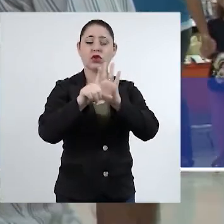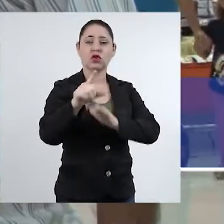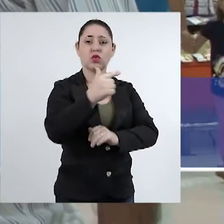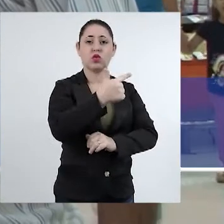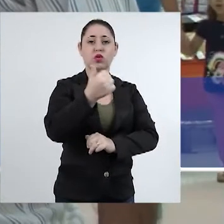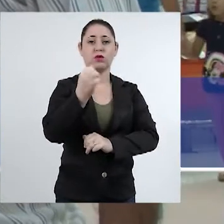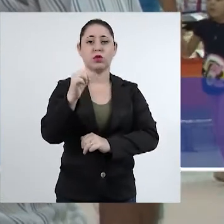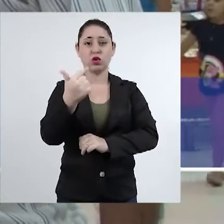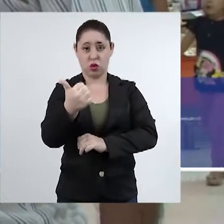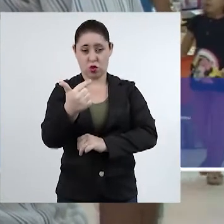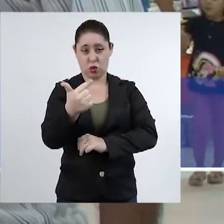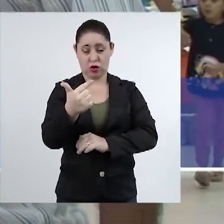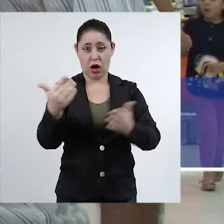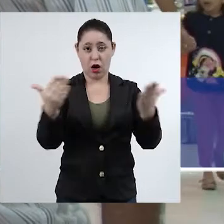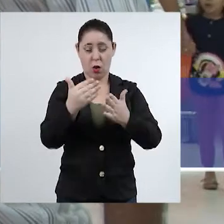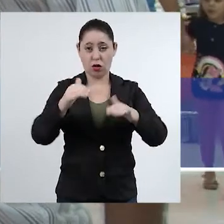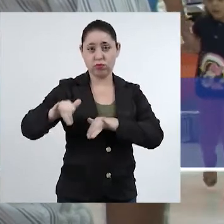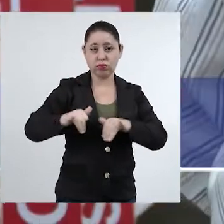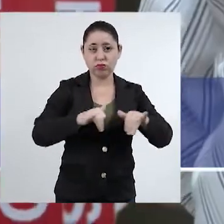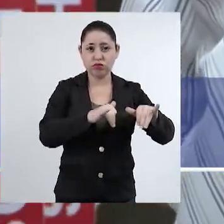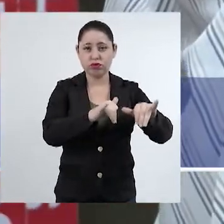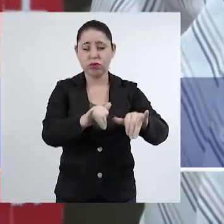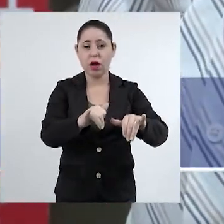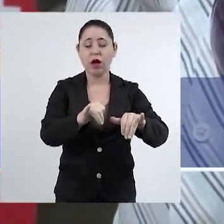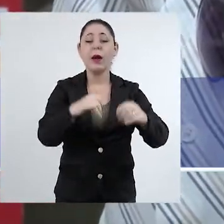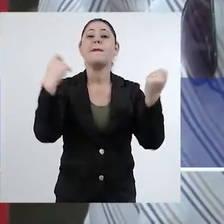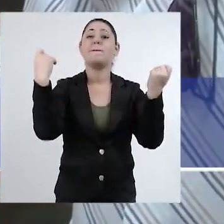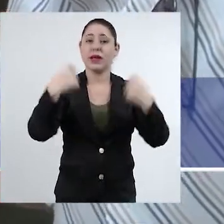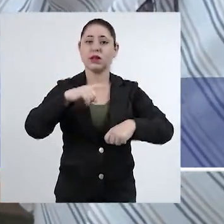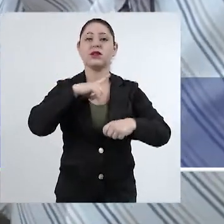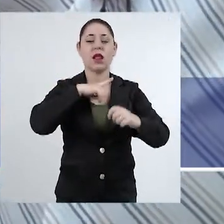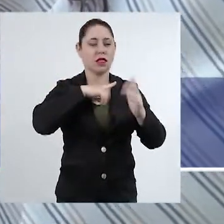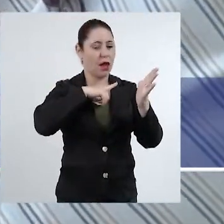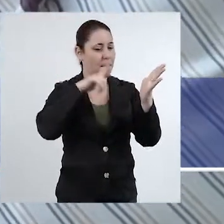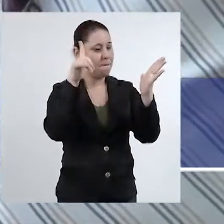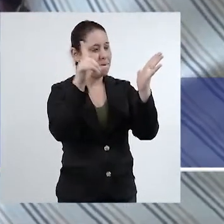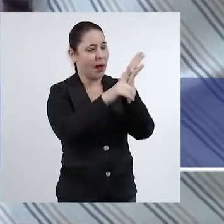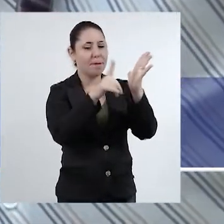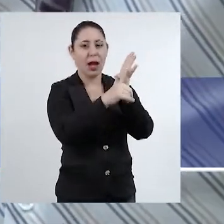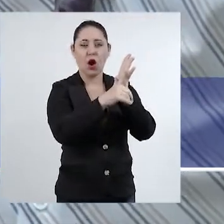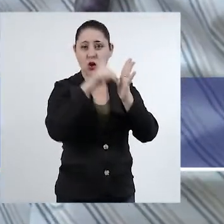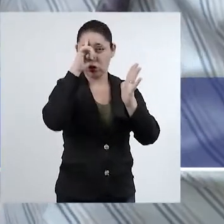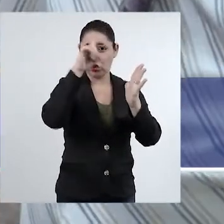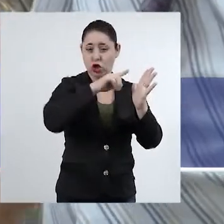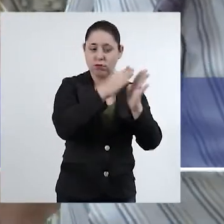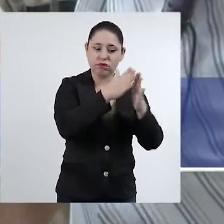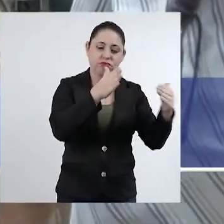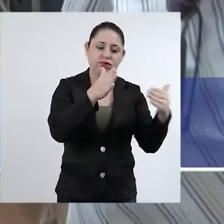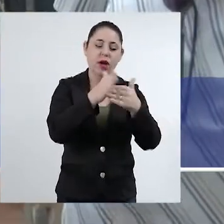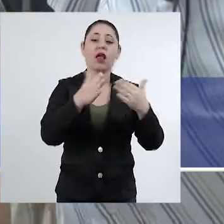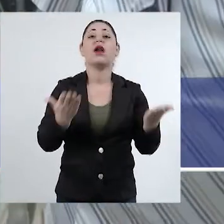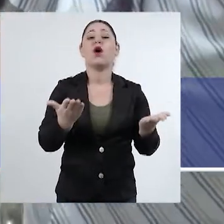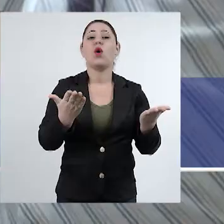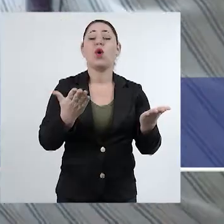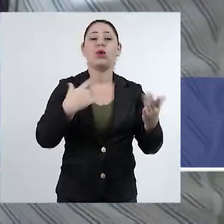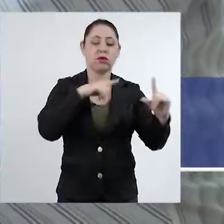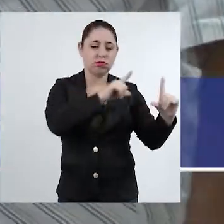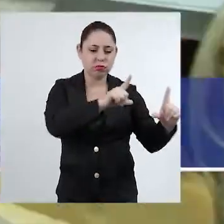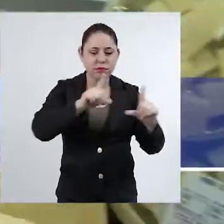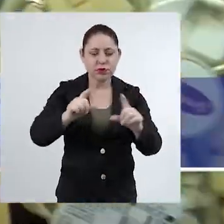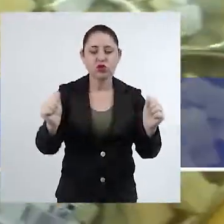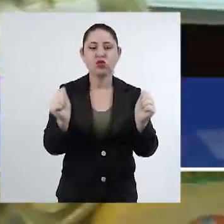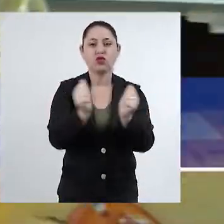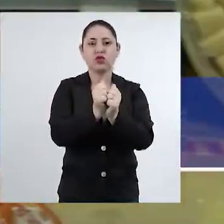2012. A partir de agora, os supermercados, por exemplo, terão que colocar o prazo de validade dos produtos em promoção na mesma comunicação